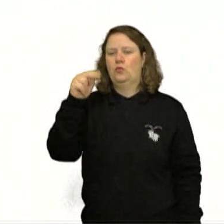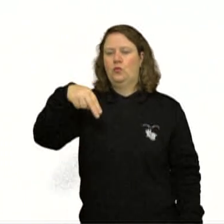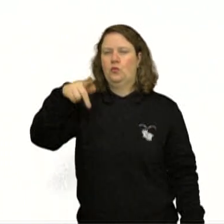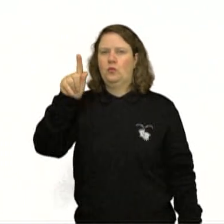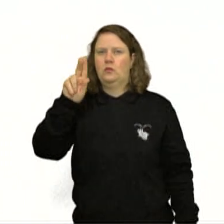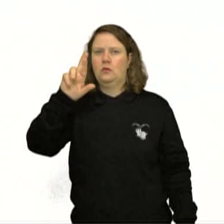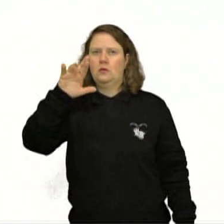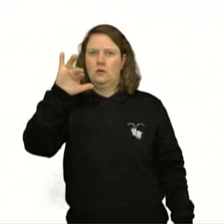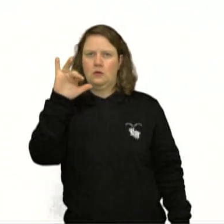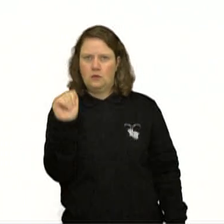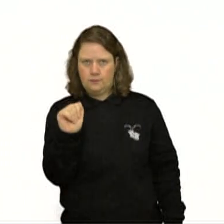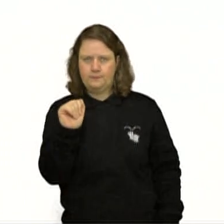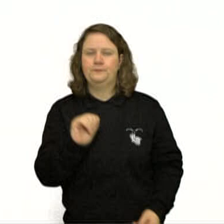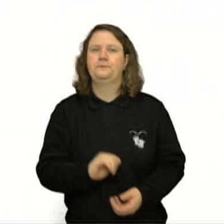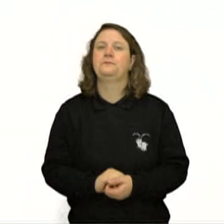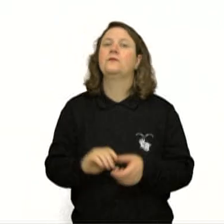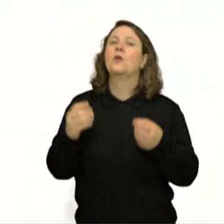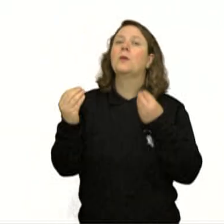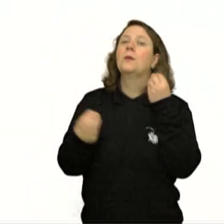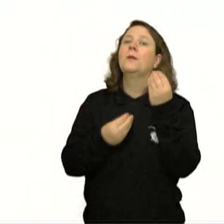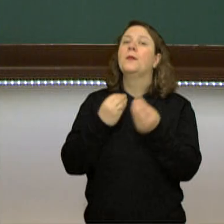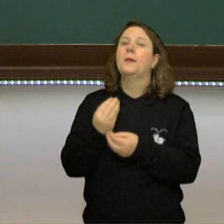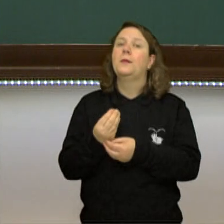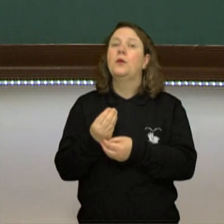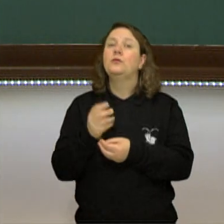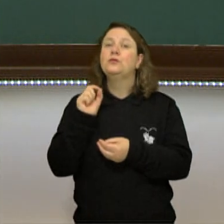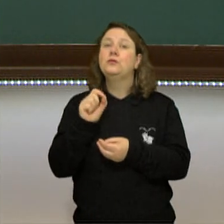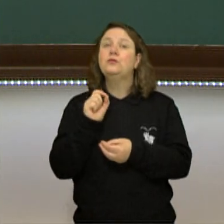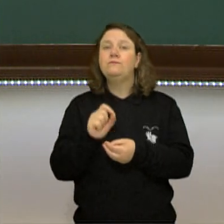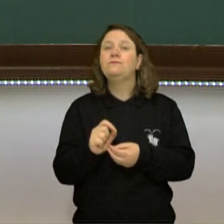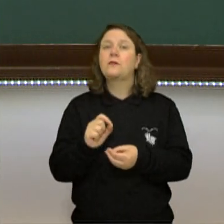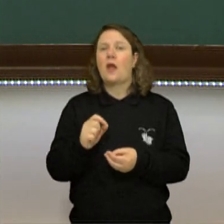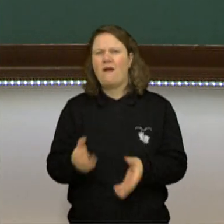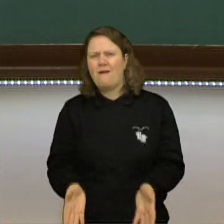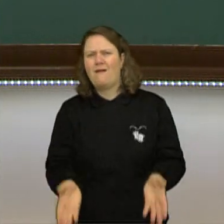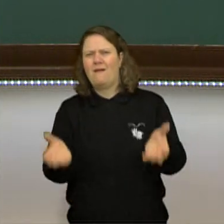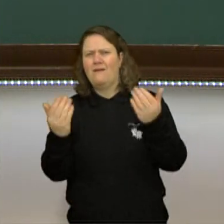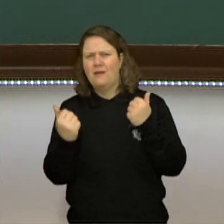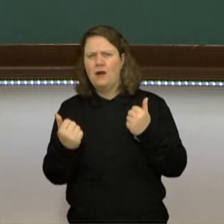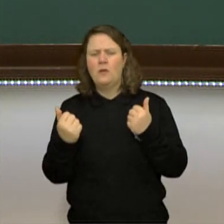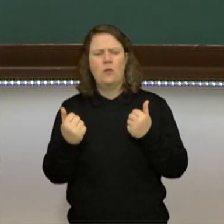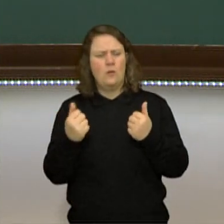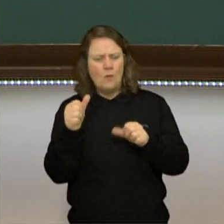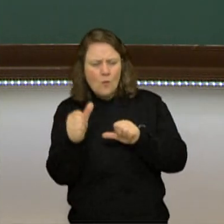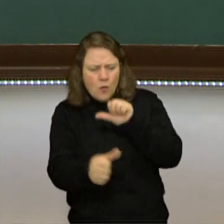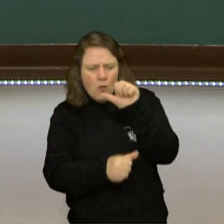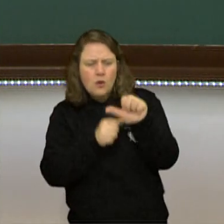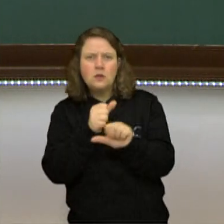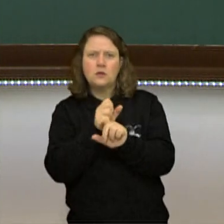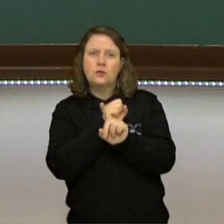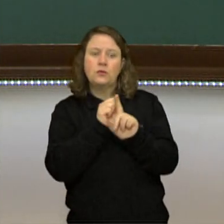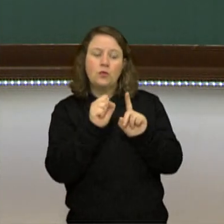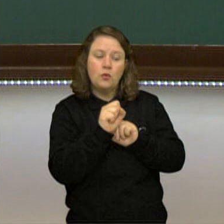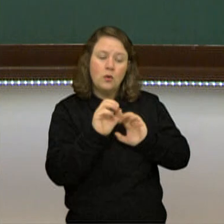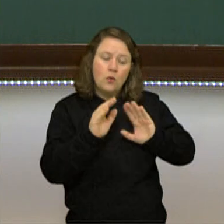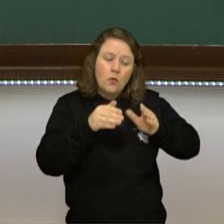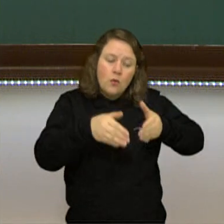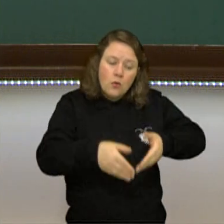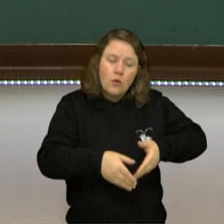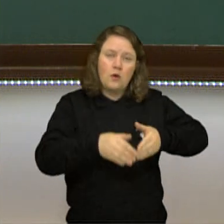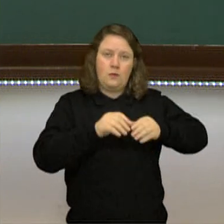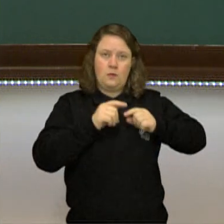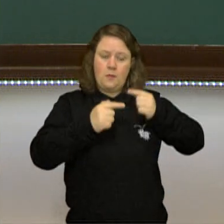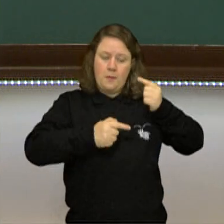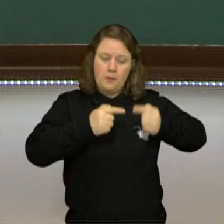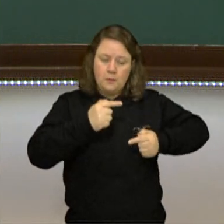dessa coexistência pacífica. Como assim? Quando o Khrushchev falou, vamos dar uma reformada no socialismo, vamos abrandar um pouco esse